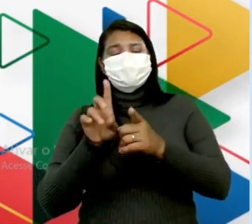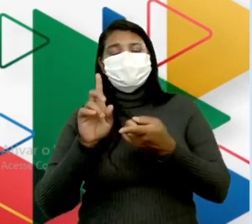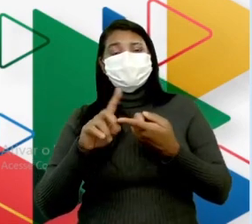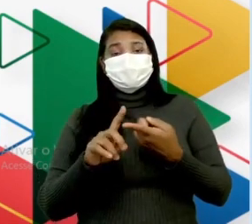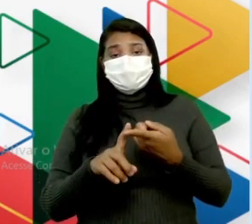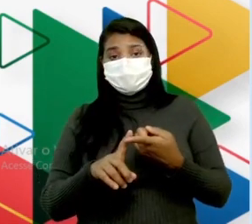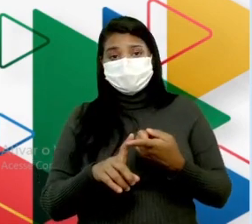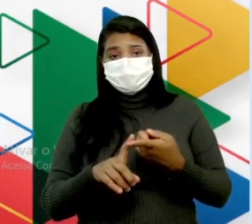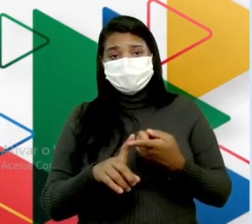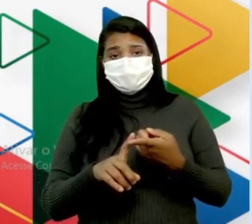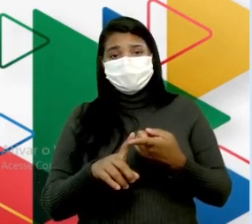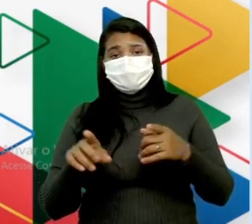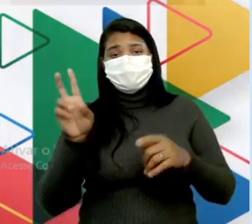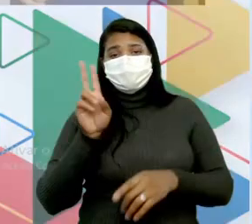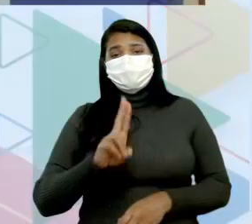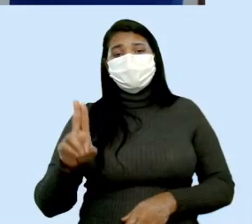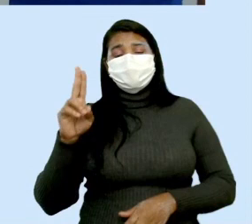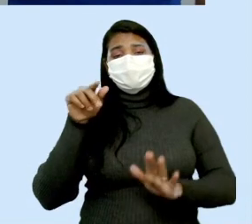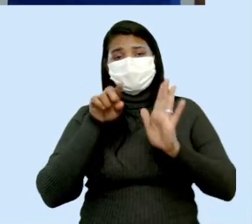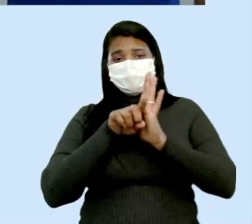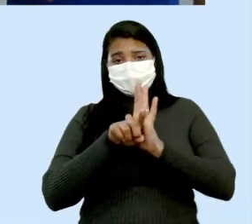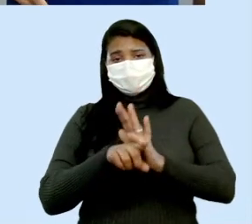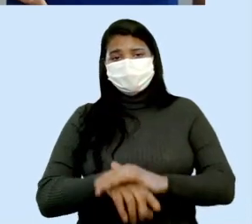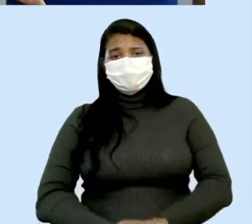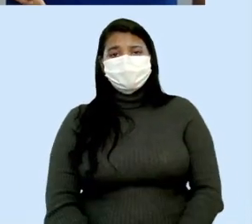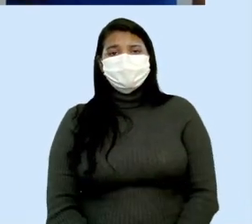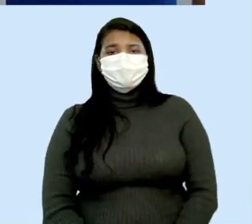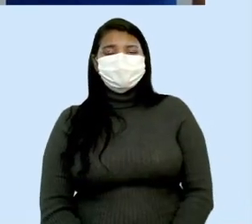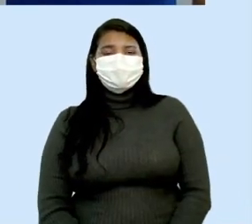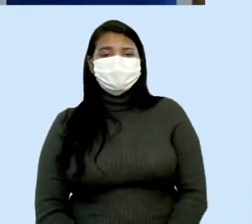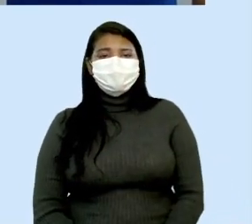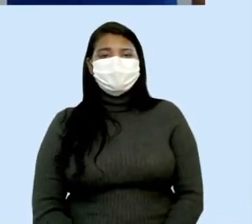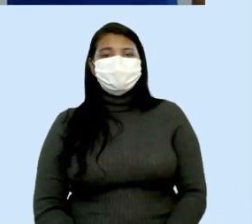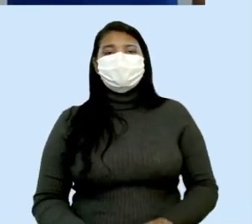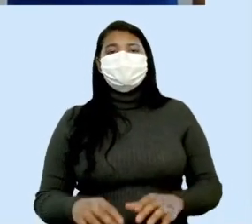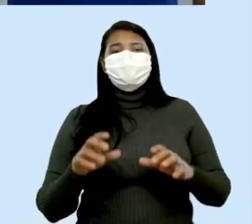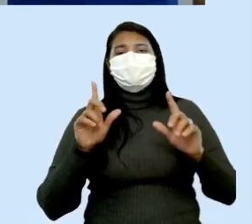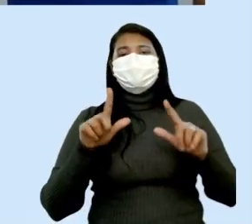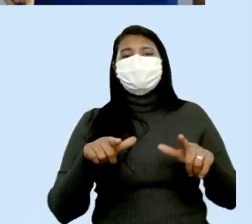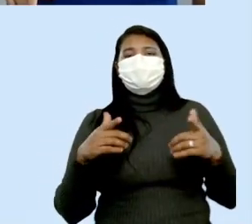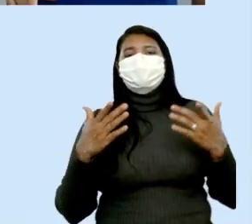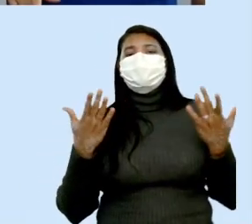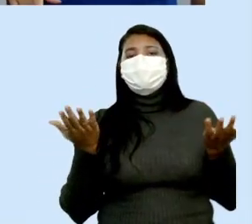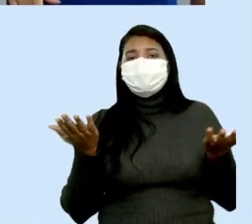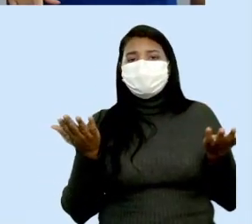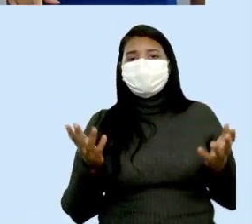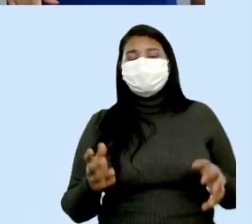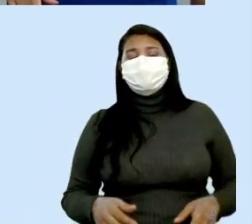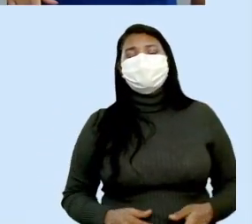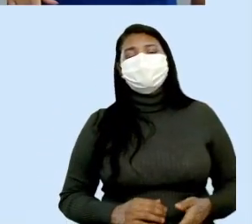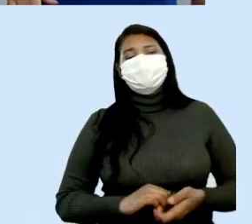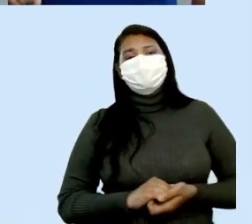e são usadas para perguntas. Where, why, when. Onde, porquê e quando.